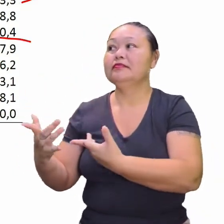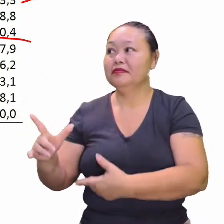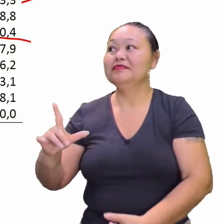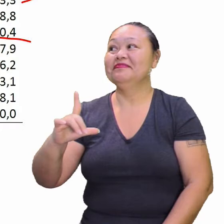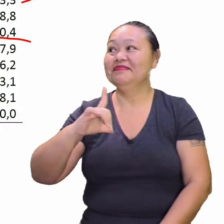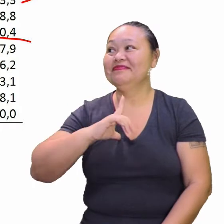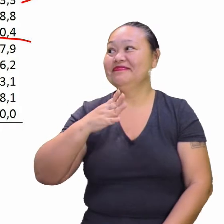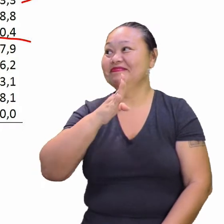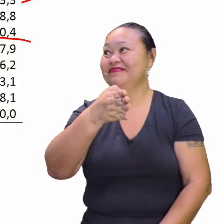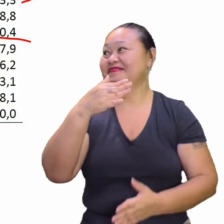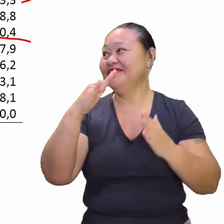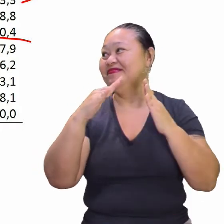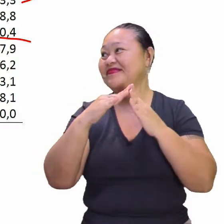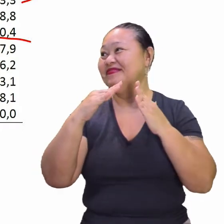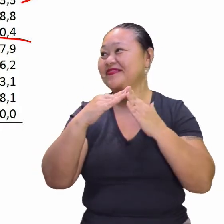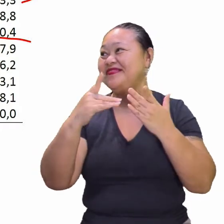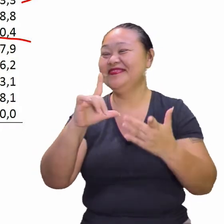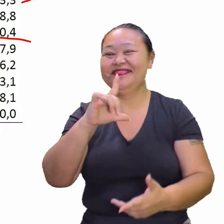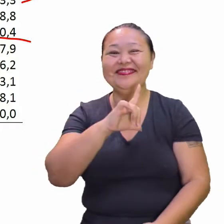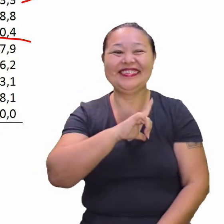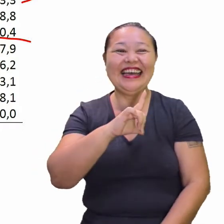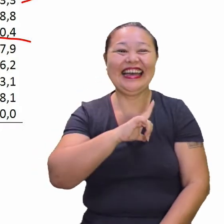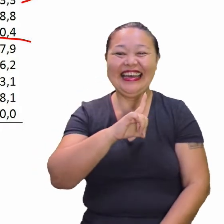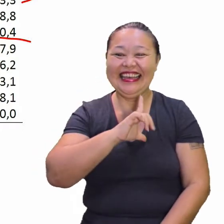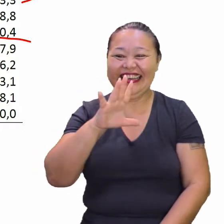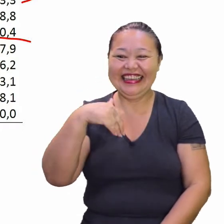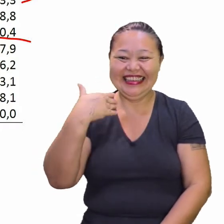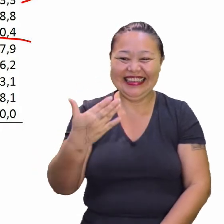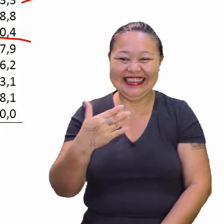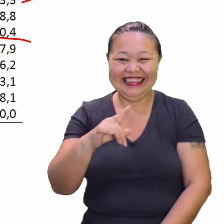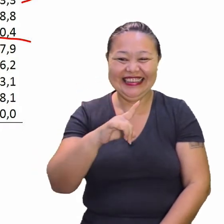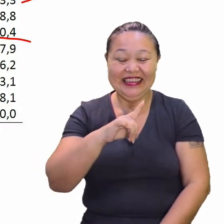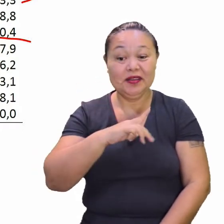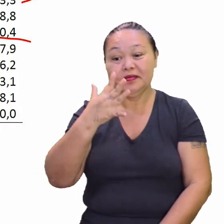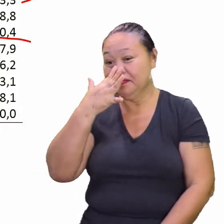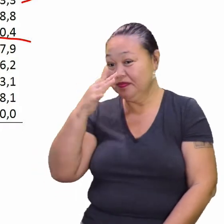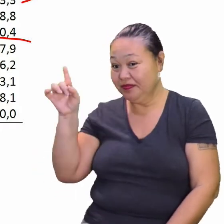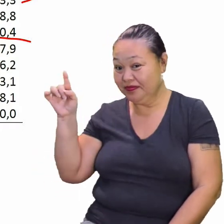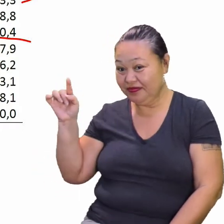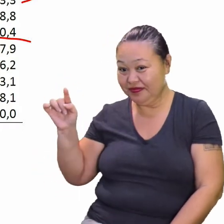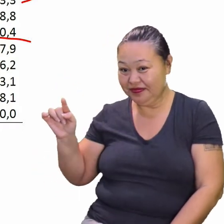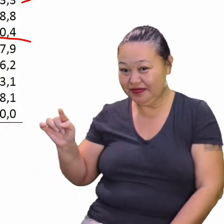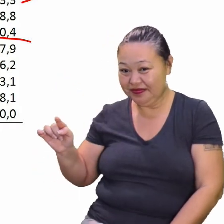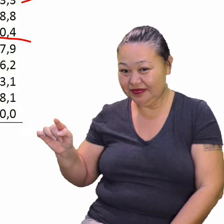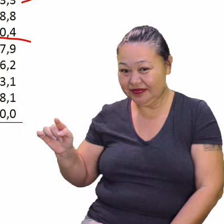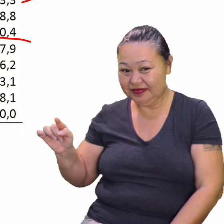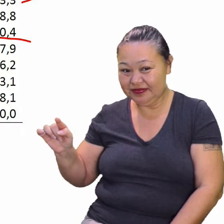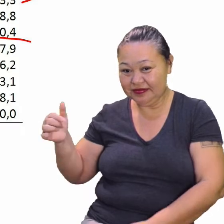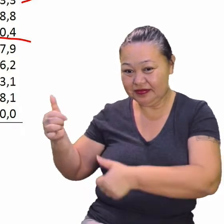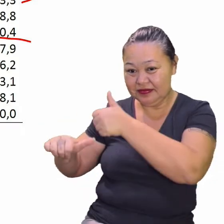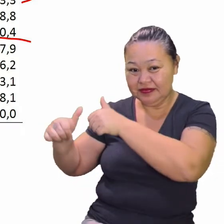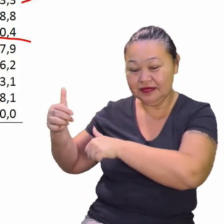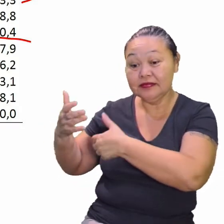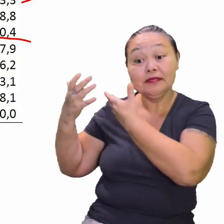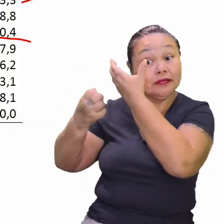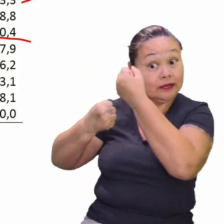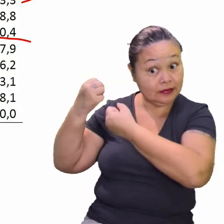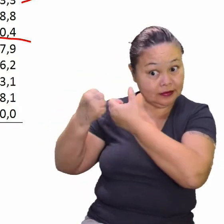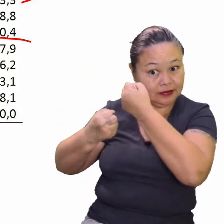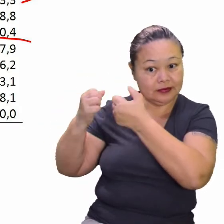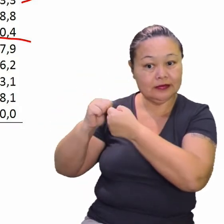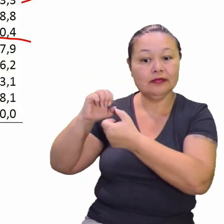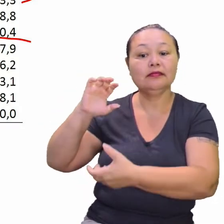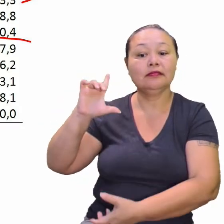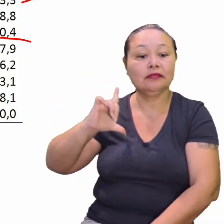minha casa, na sua casa, vem da agricultura familiar. E a gente observa aí agora, vamos analisar leite, né?